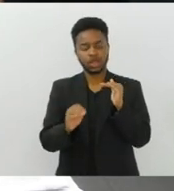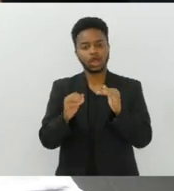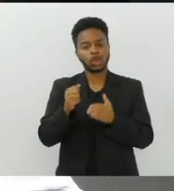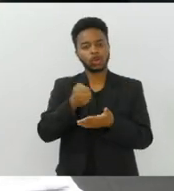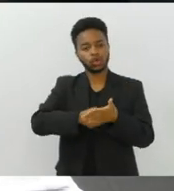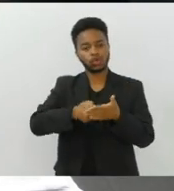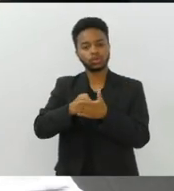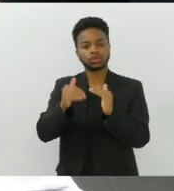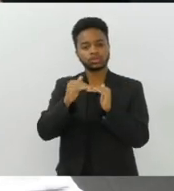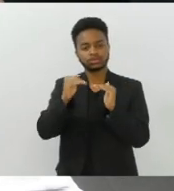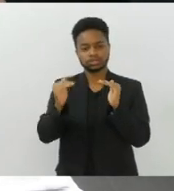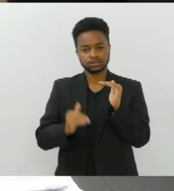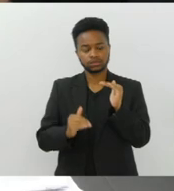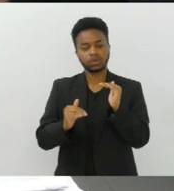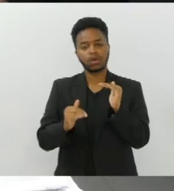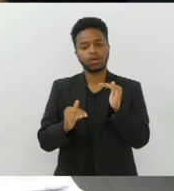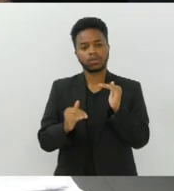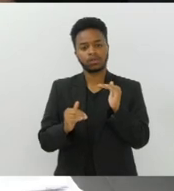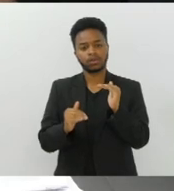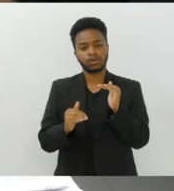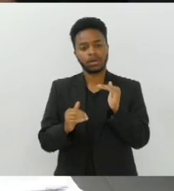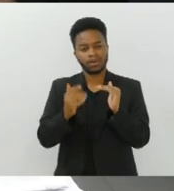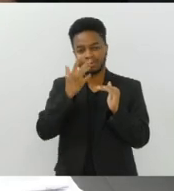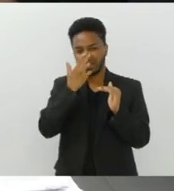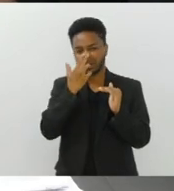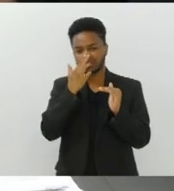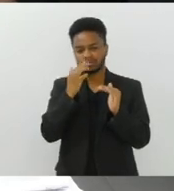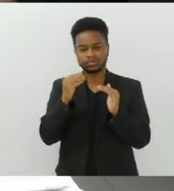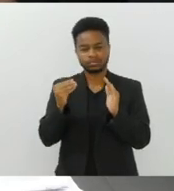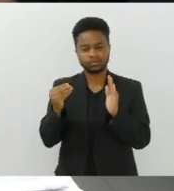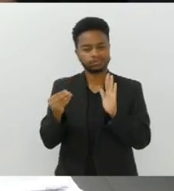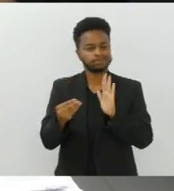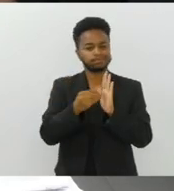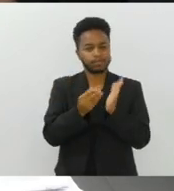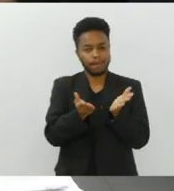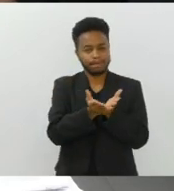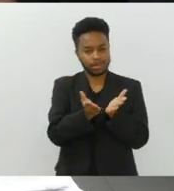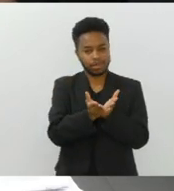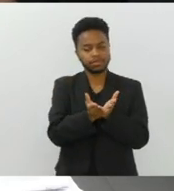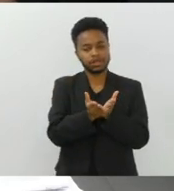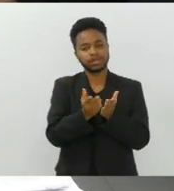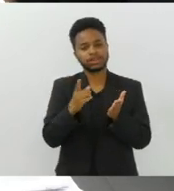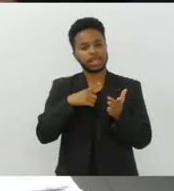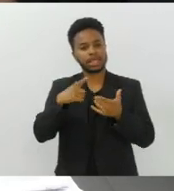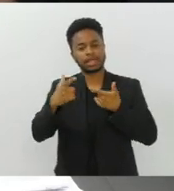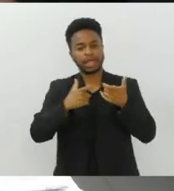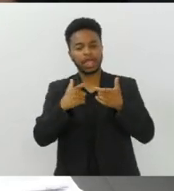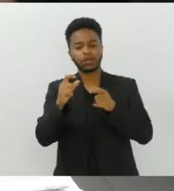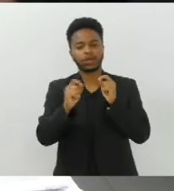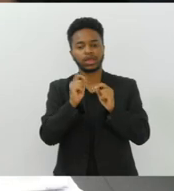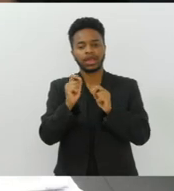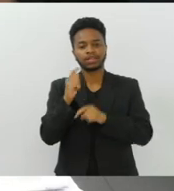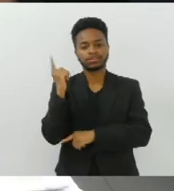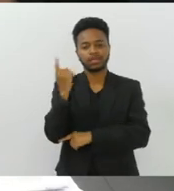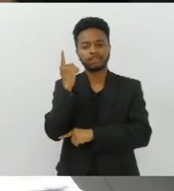desigual, quase que bíblica, diria. Numa guerra de Davi contra